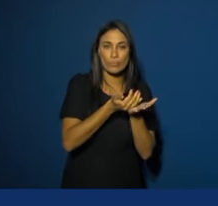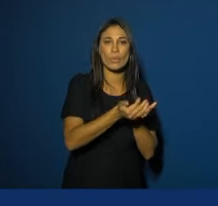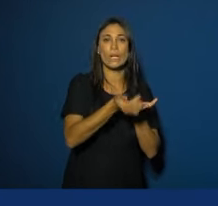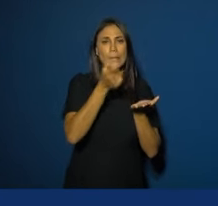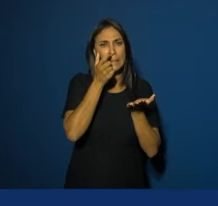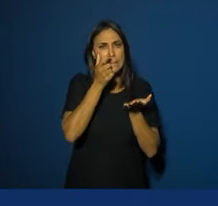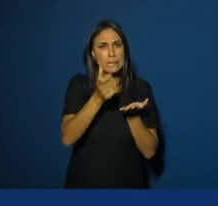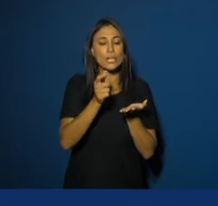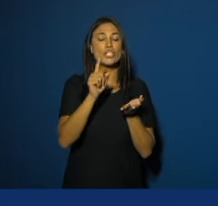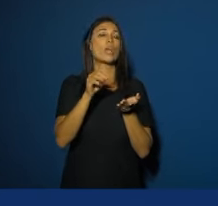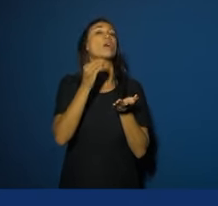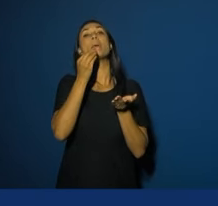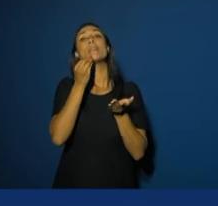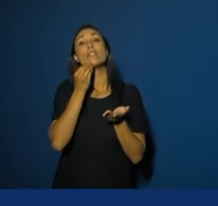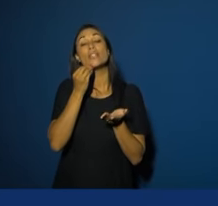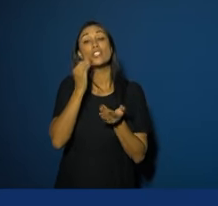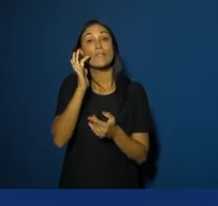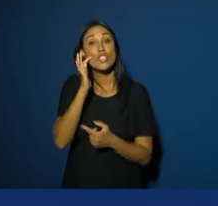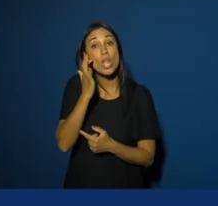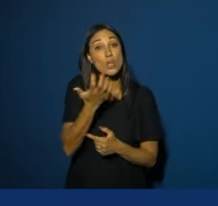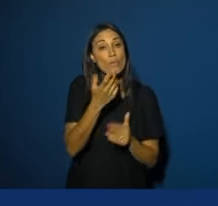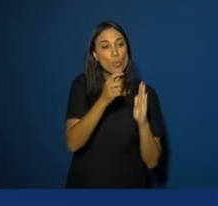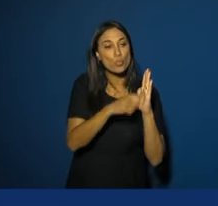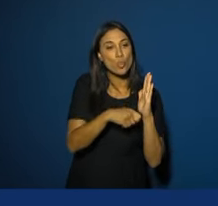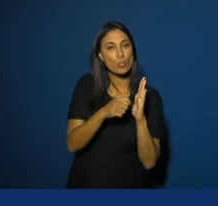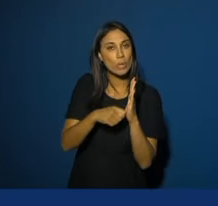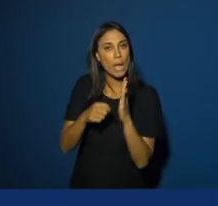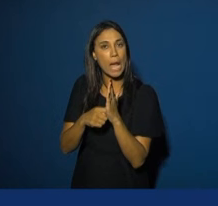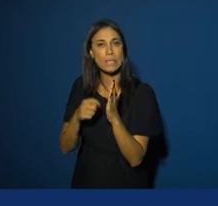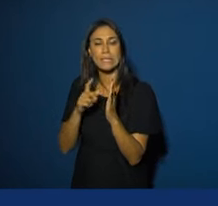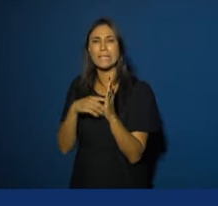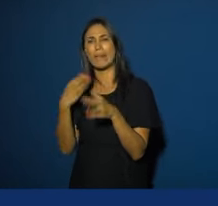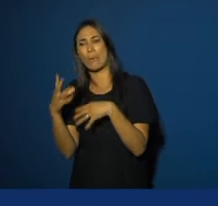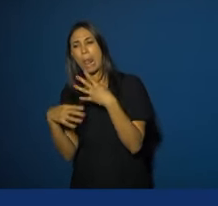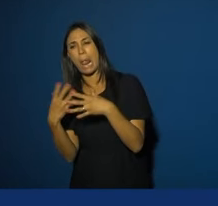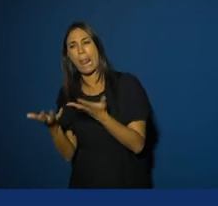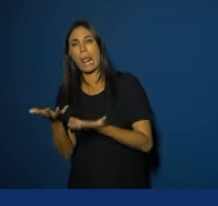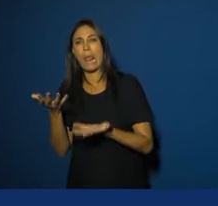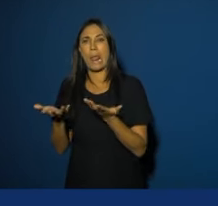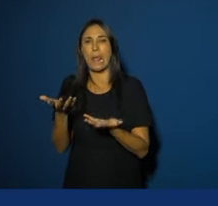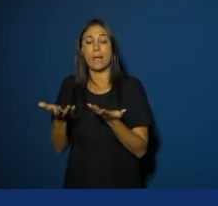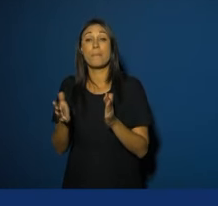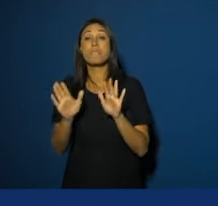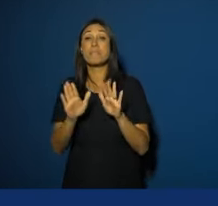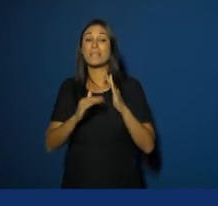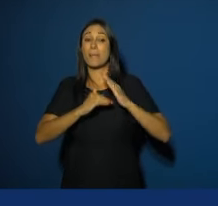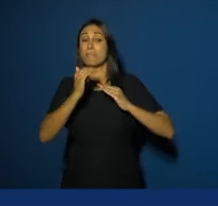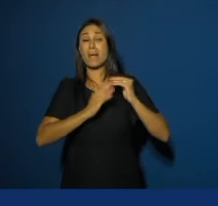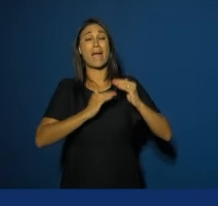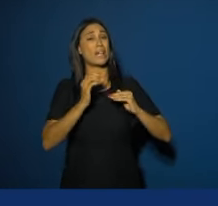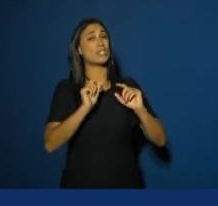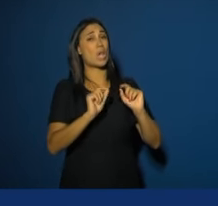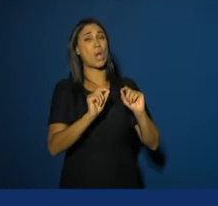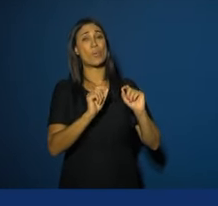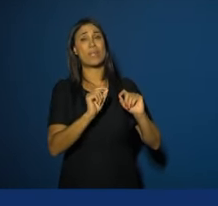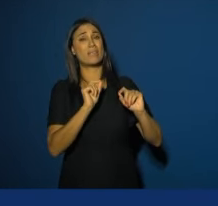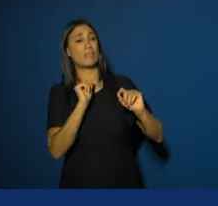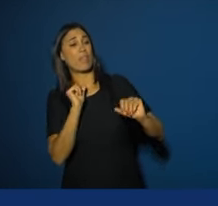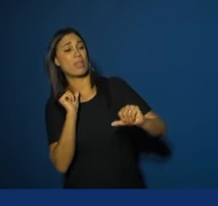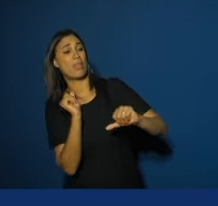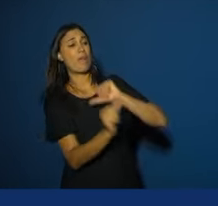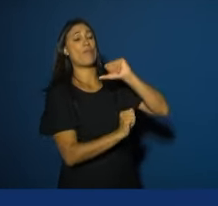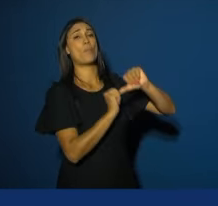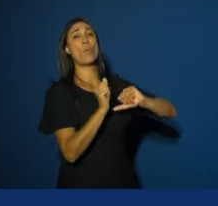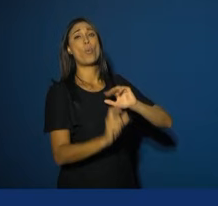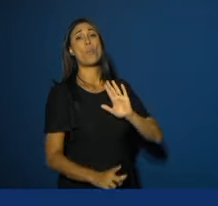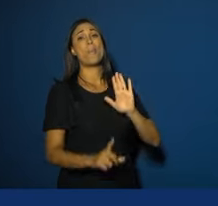interessante uma tentativa de resolver os contratos eh desequilibrados só que na prática ela se transformou em